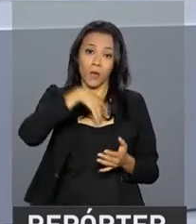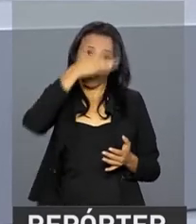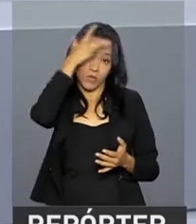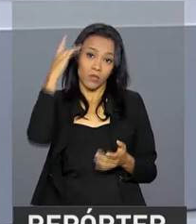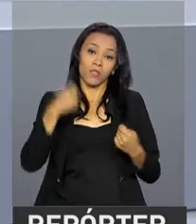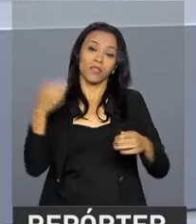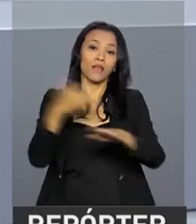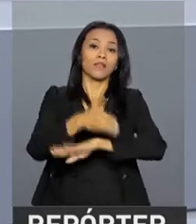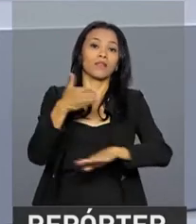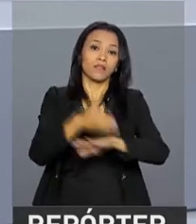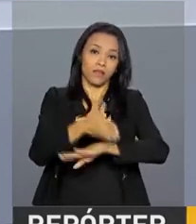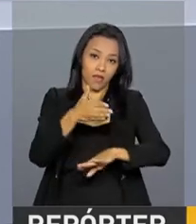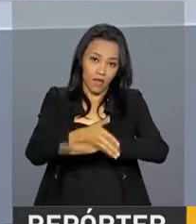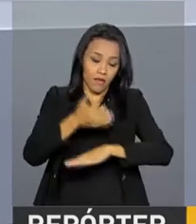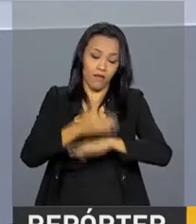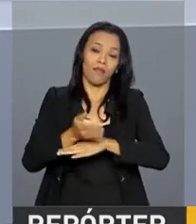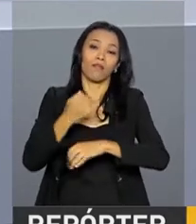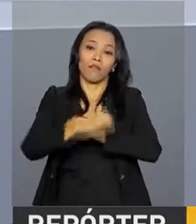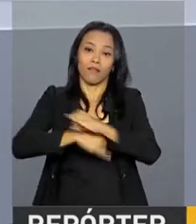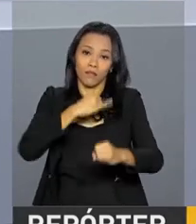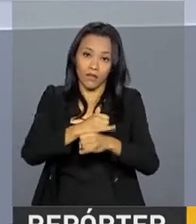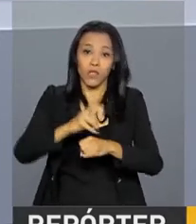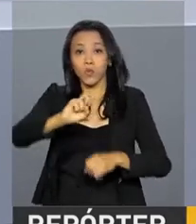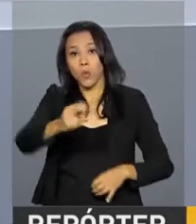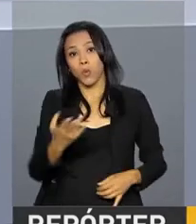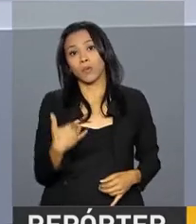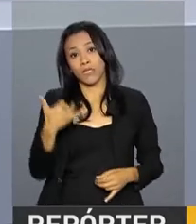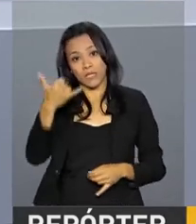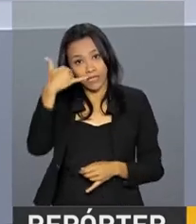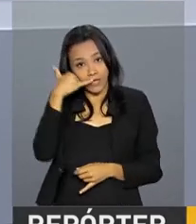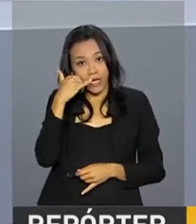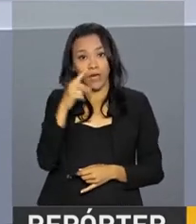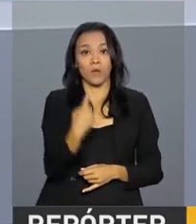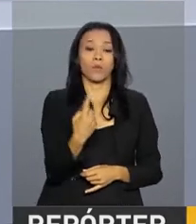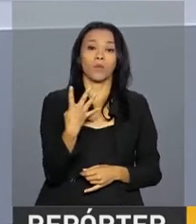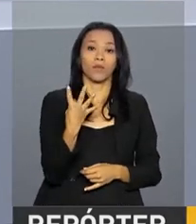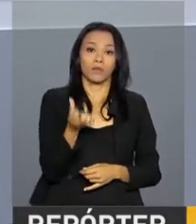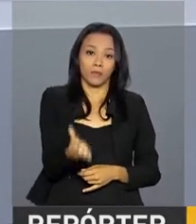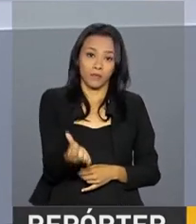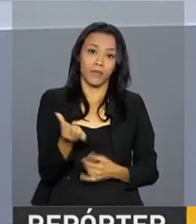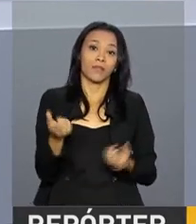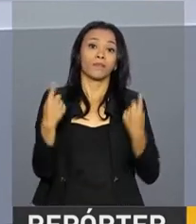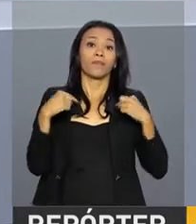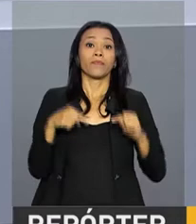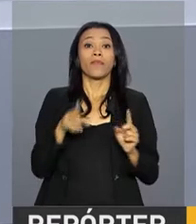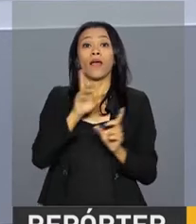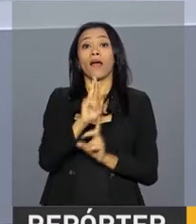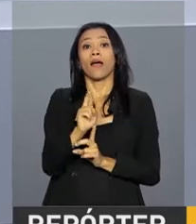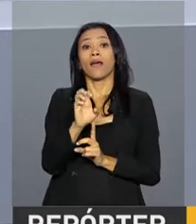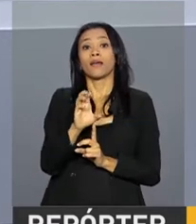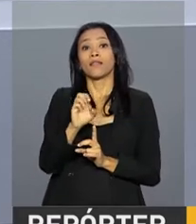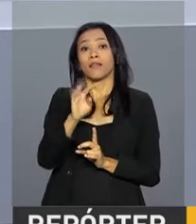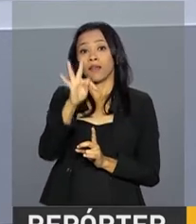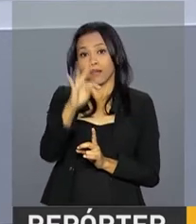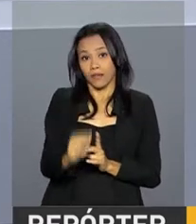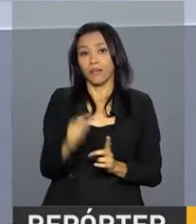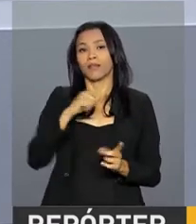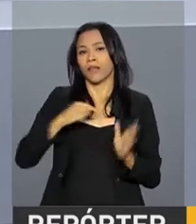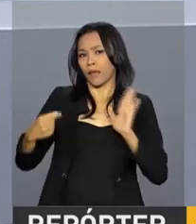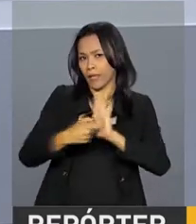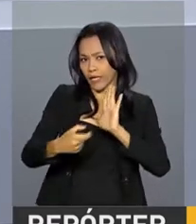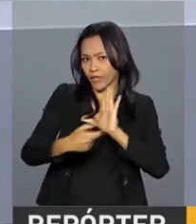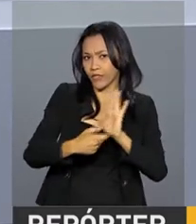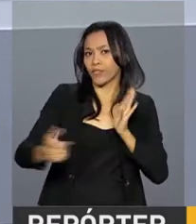acessar a página da receita na internet ou ligar para o receitafone no número 146 a receita oferece ainda um aplicativo para